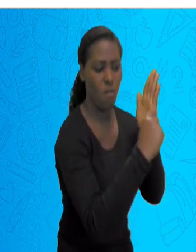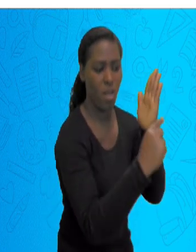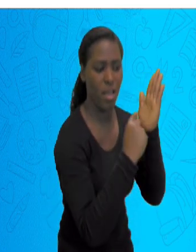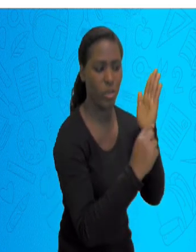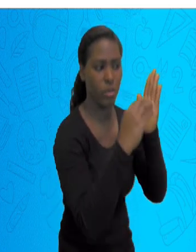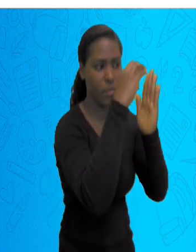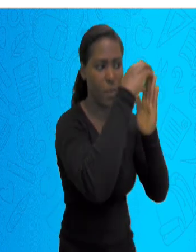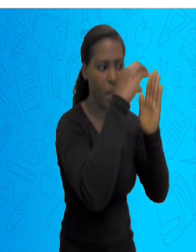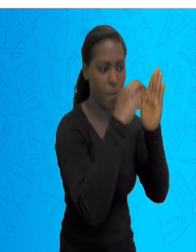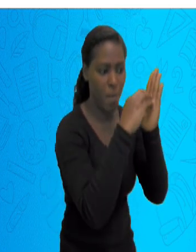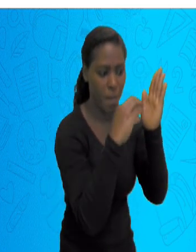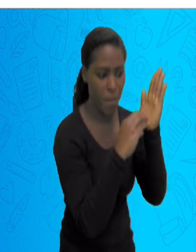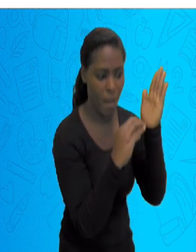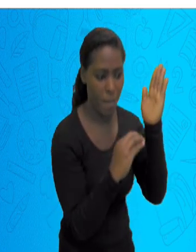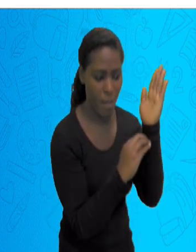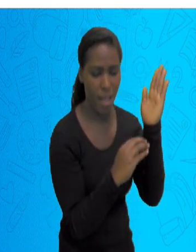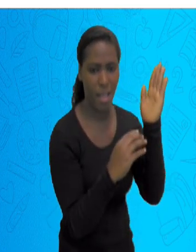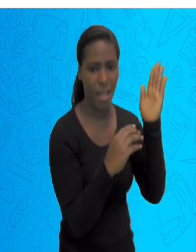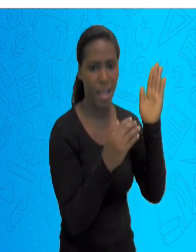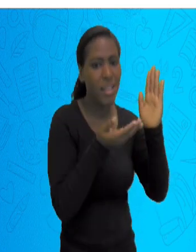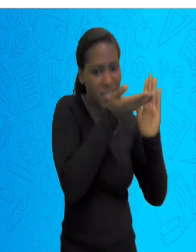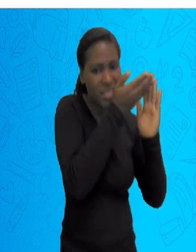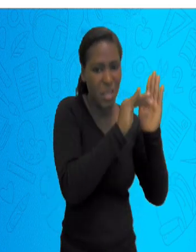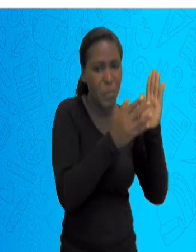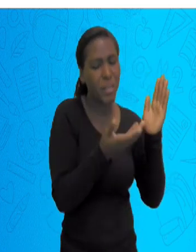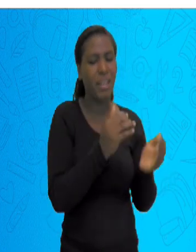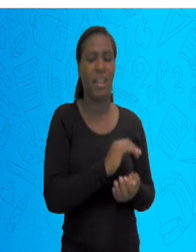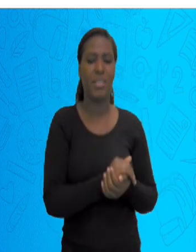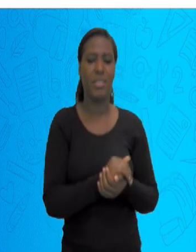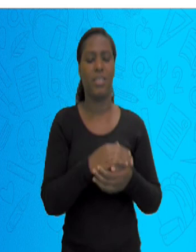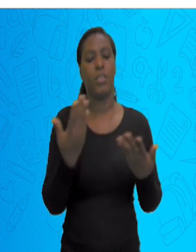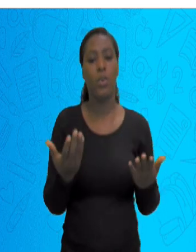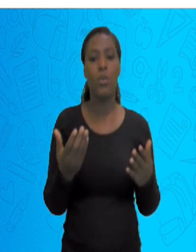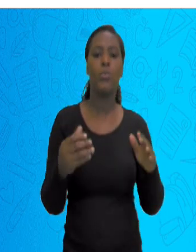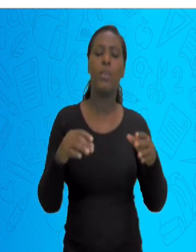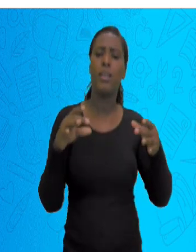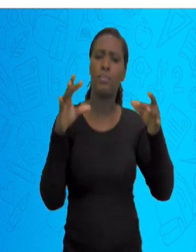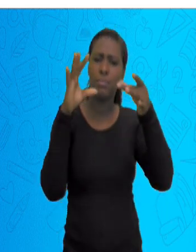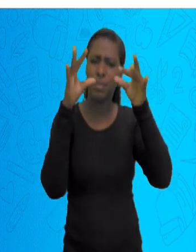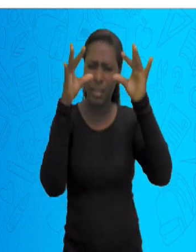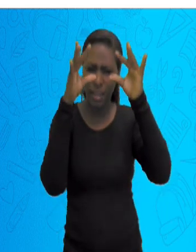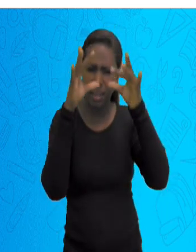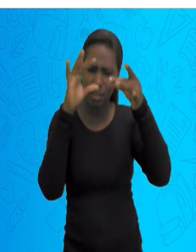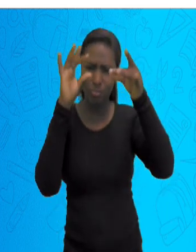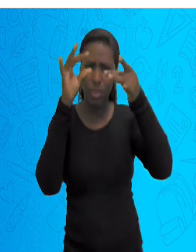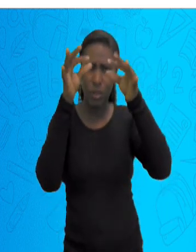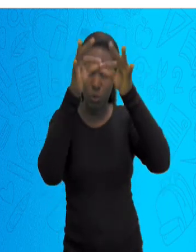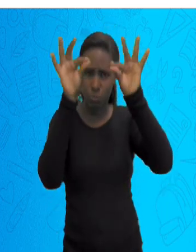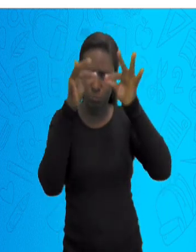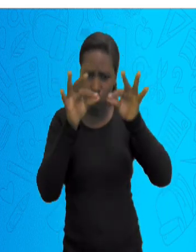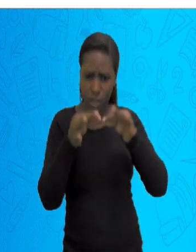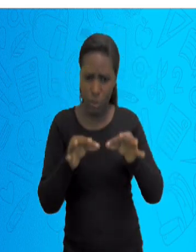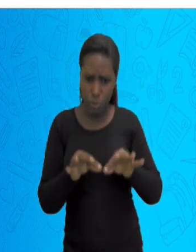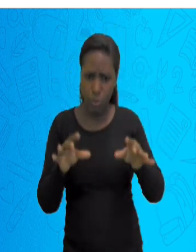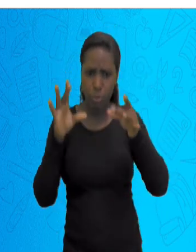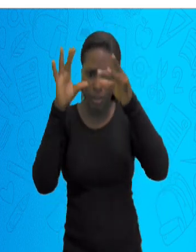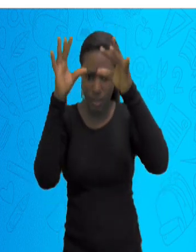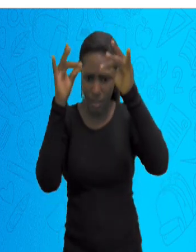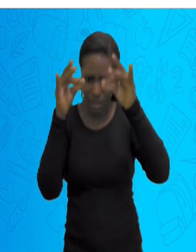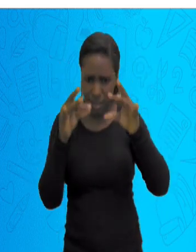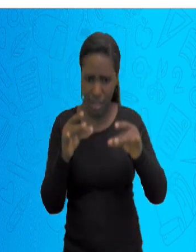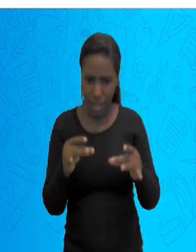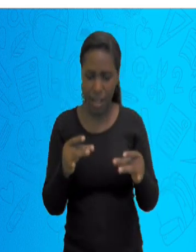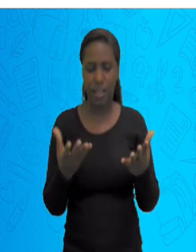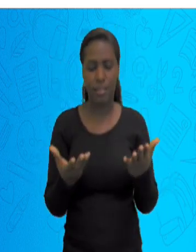as características que uma narrativa tem. Observem, o enredo é o que acontece